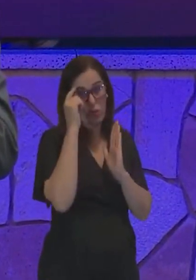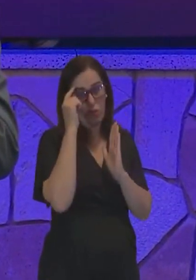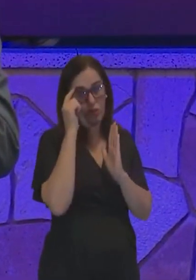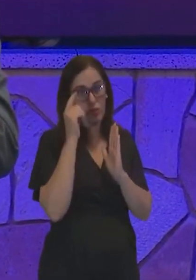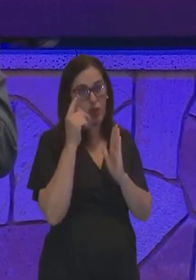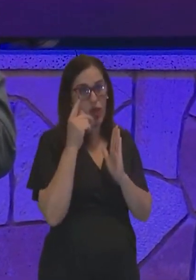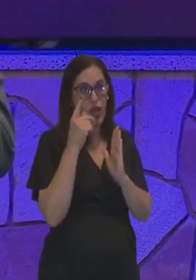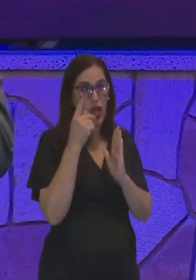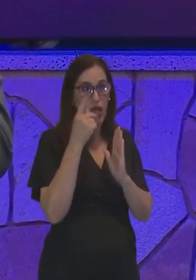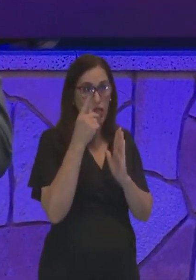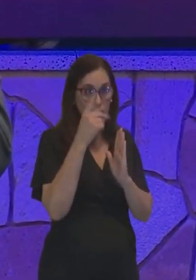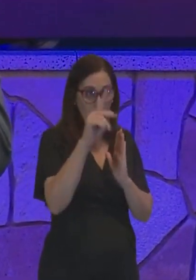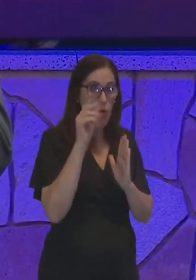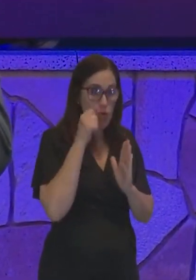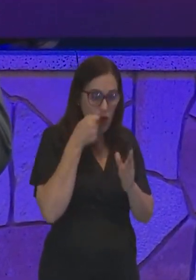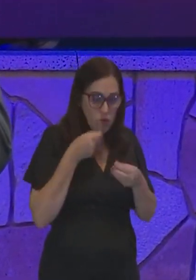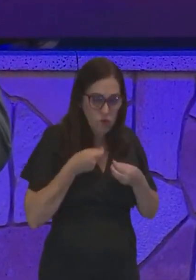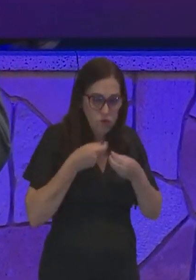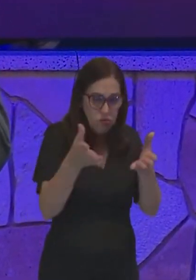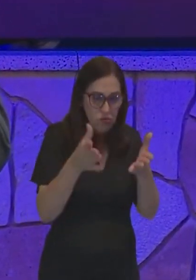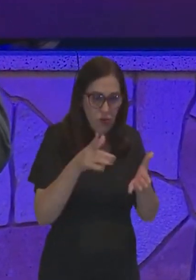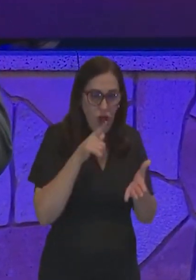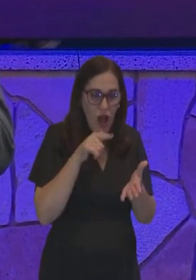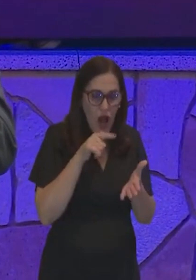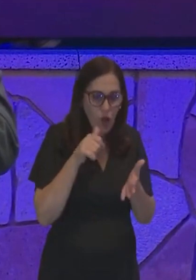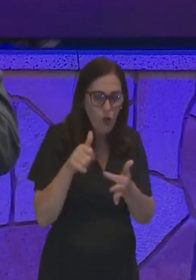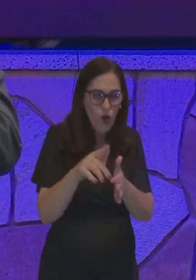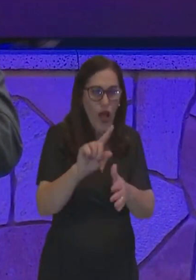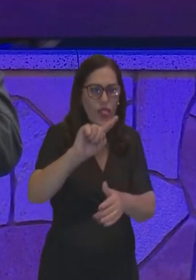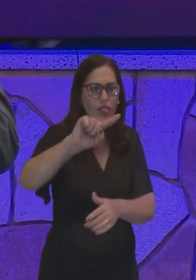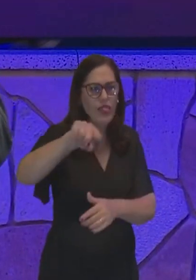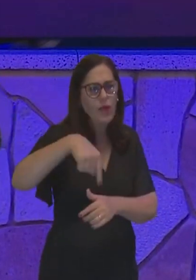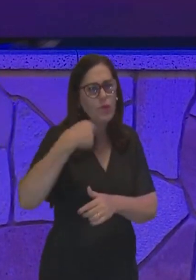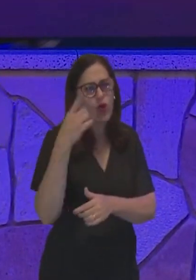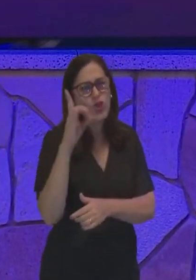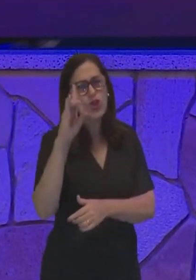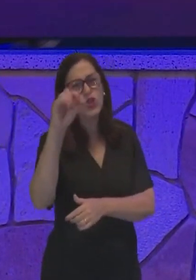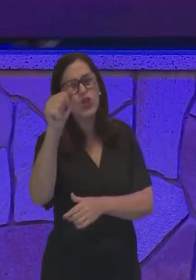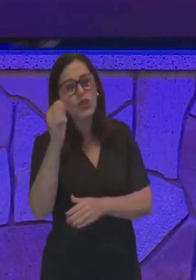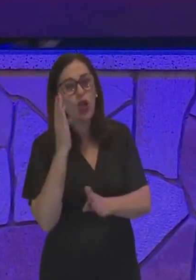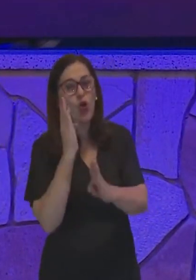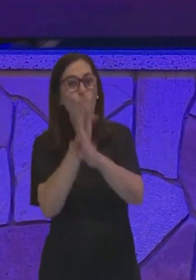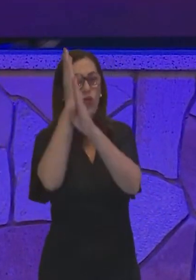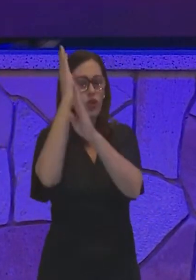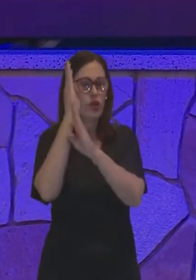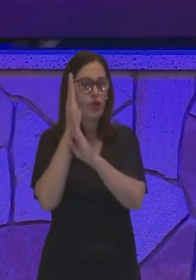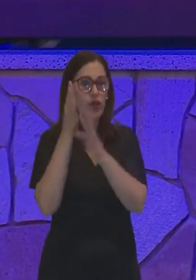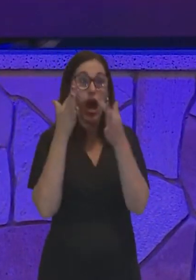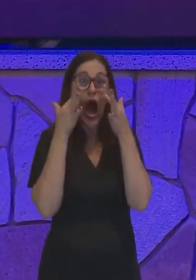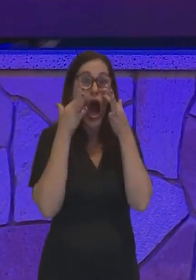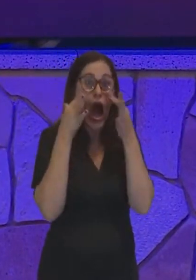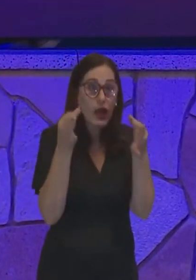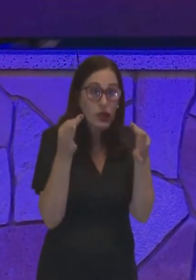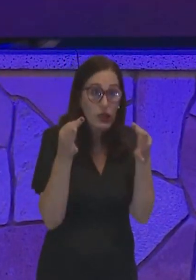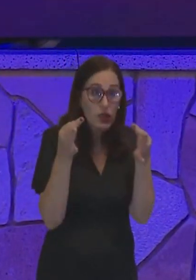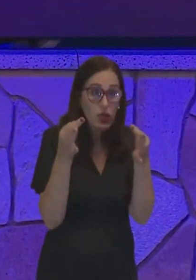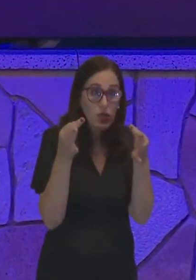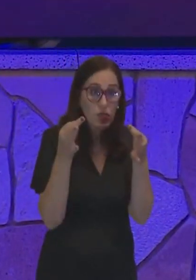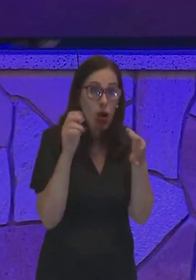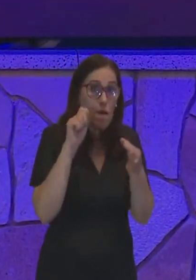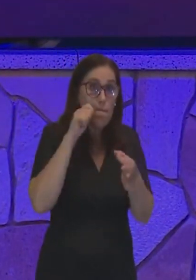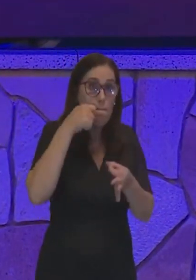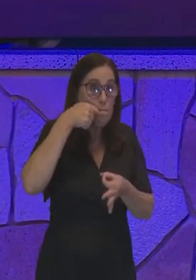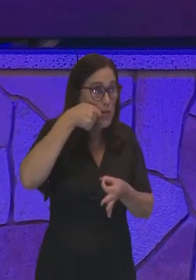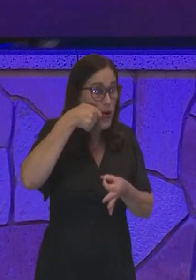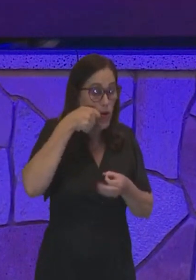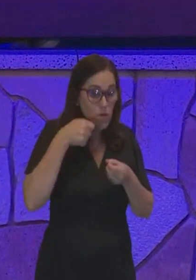Lança o teu pão sobre as águas, porque depois de muitos dias o acharás. Atenção, queridos. Lança o teu pão